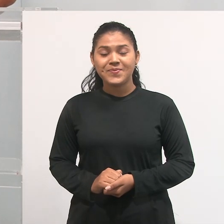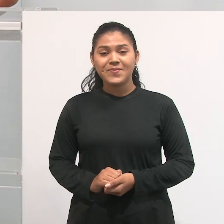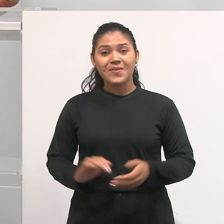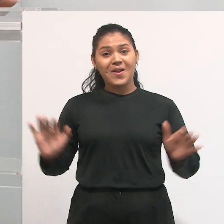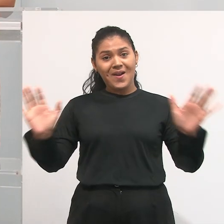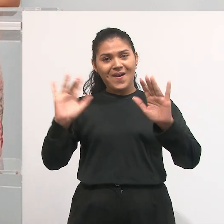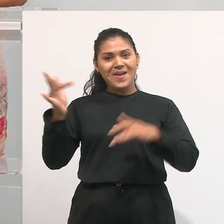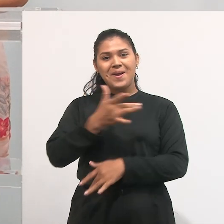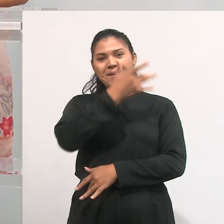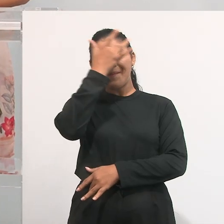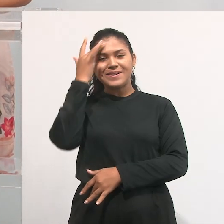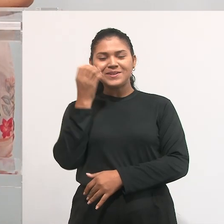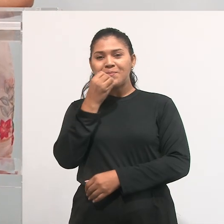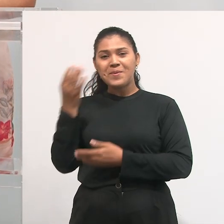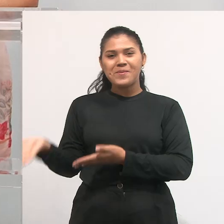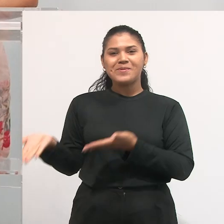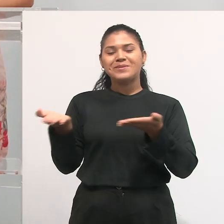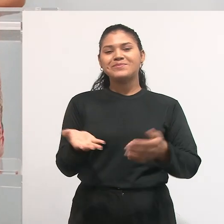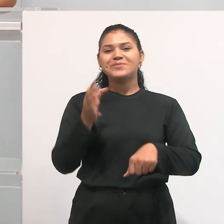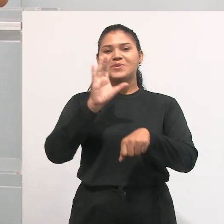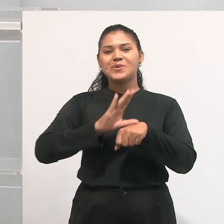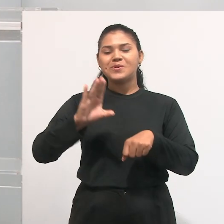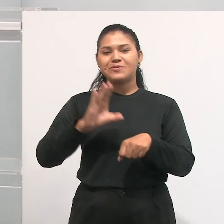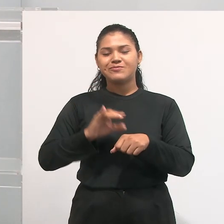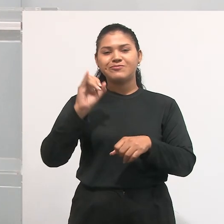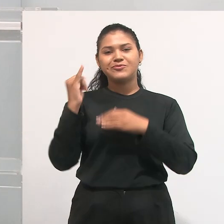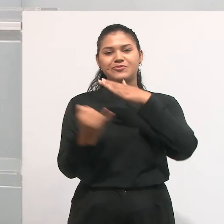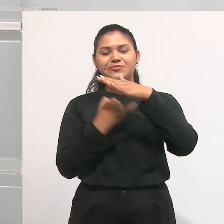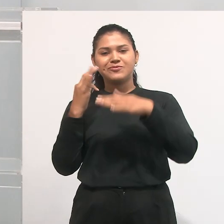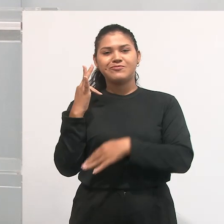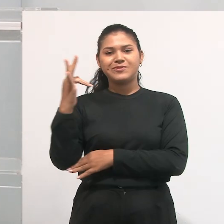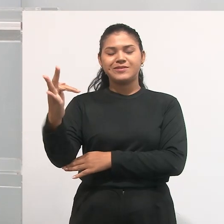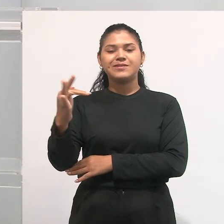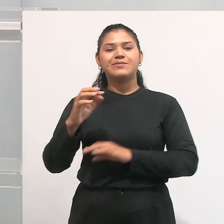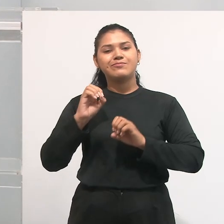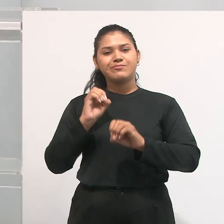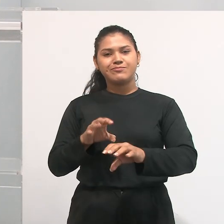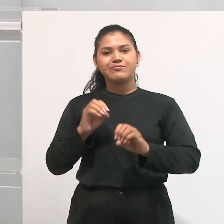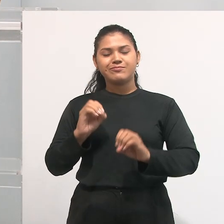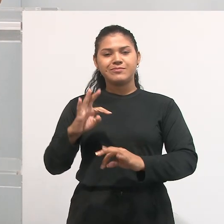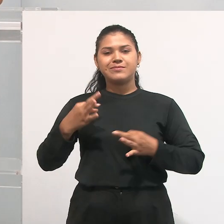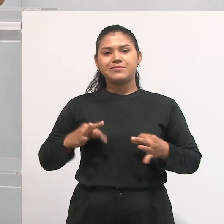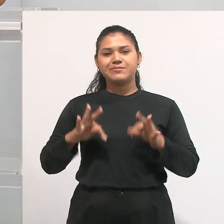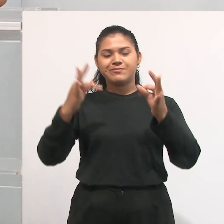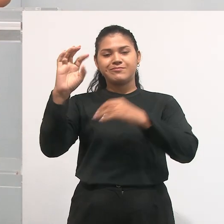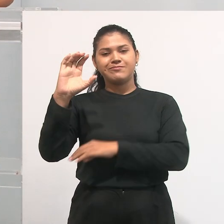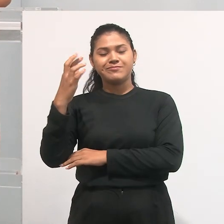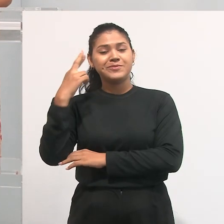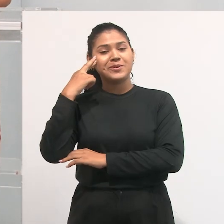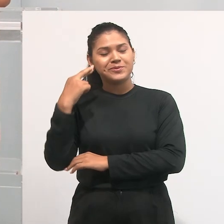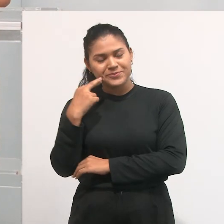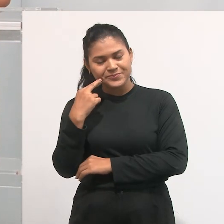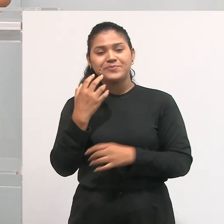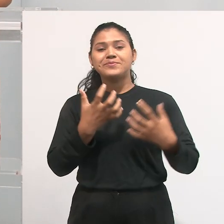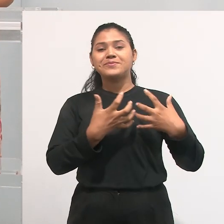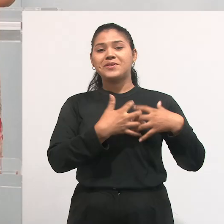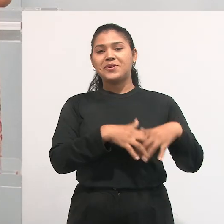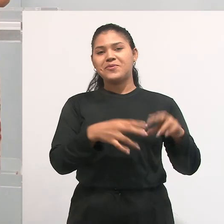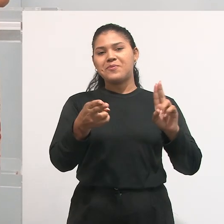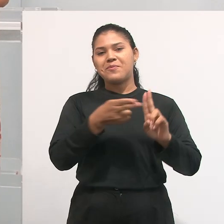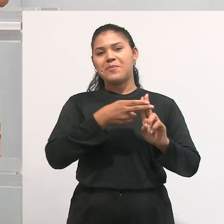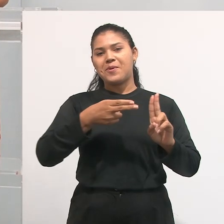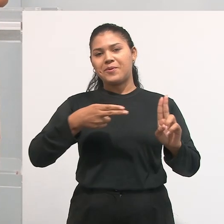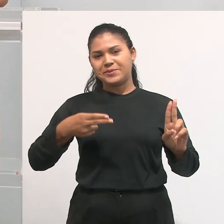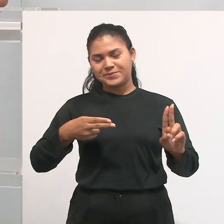Saudações, pessoas! Sejam bem-vindos aos cursos do Instituto Federal de Educação, Ciência e Tecnologia de Rondônia, o IFRO, Campus Porto